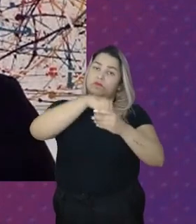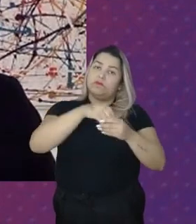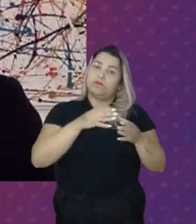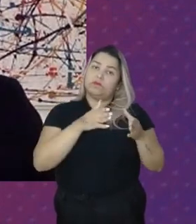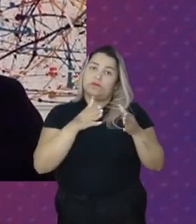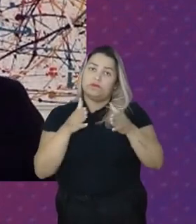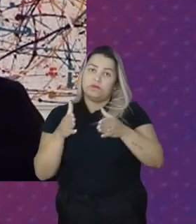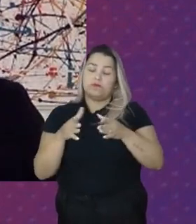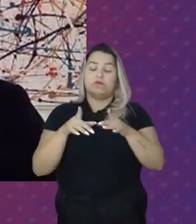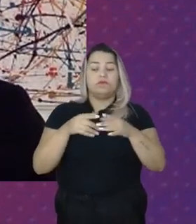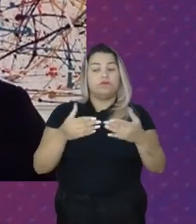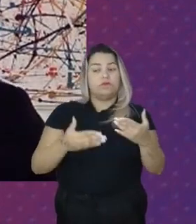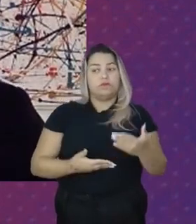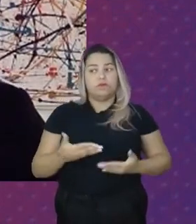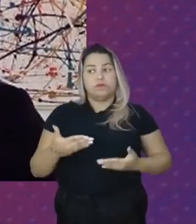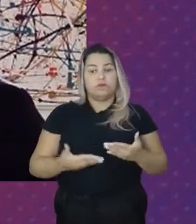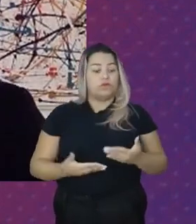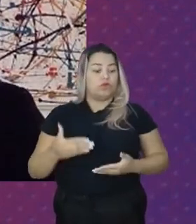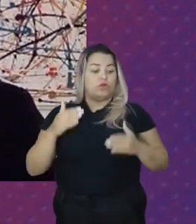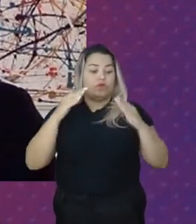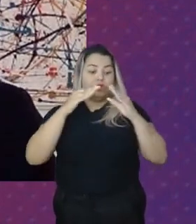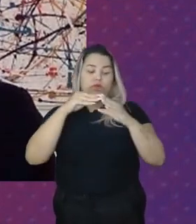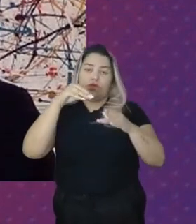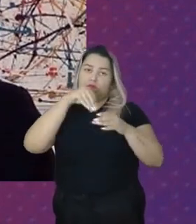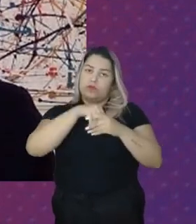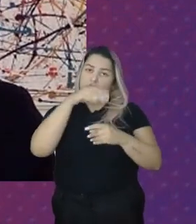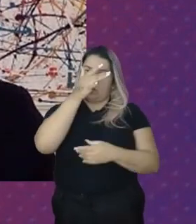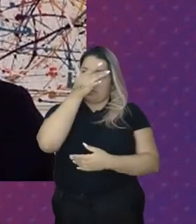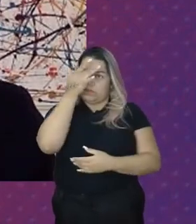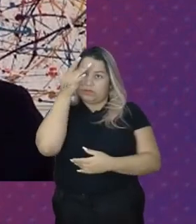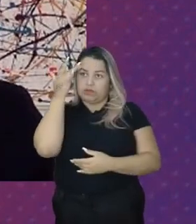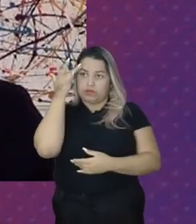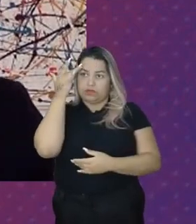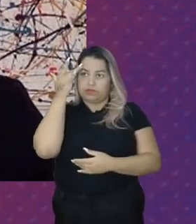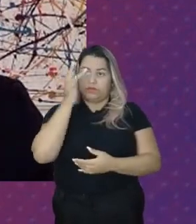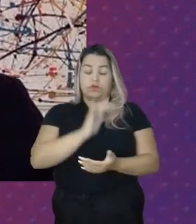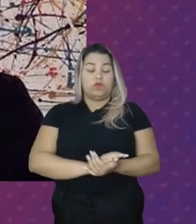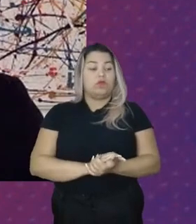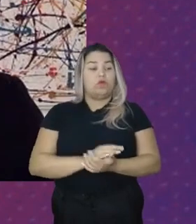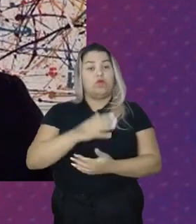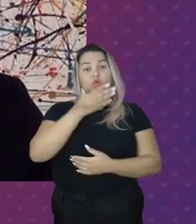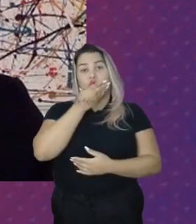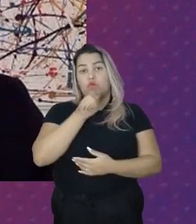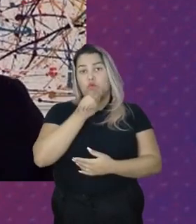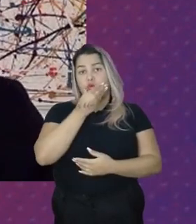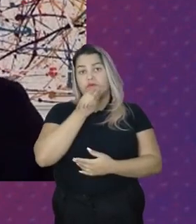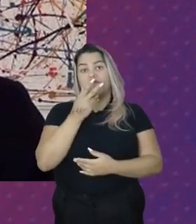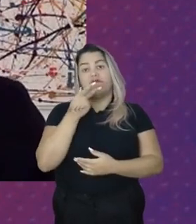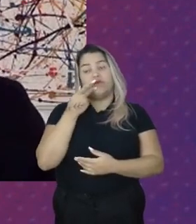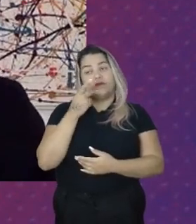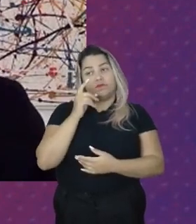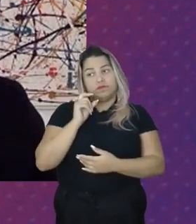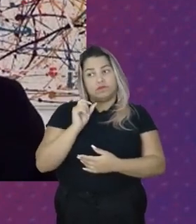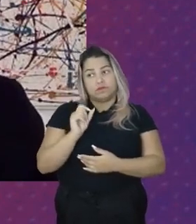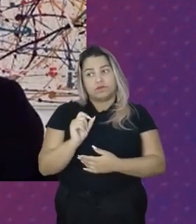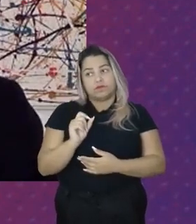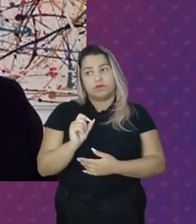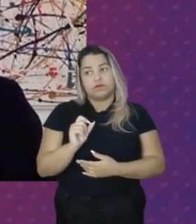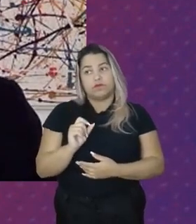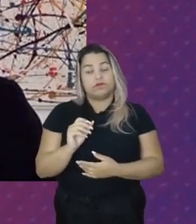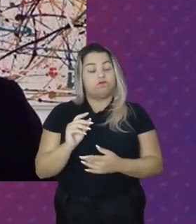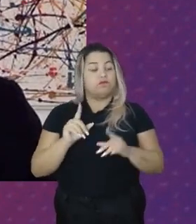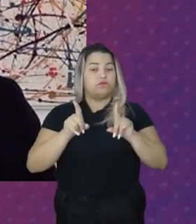empregados domésticos, aqueles, né, os homens, digamos assim, né,